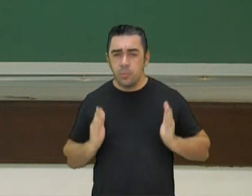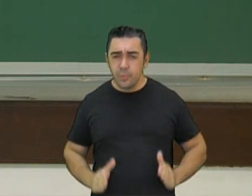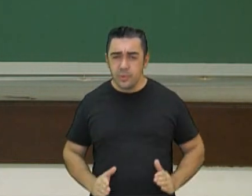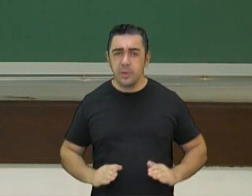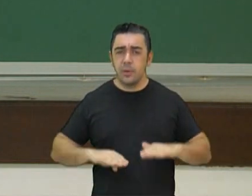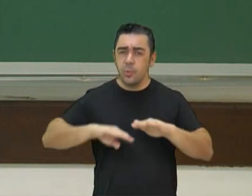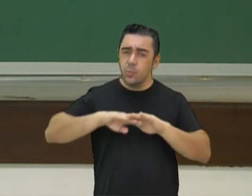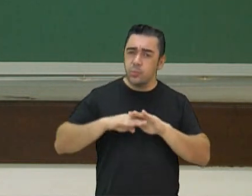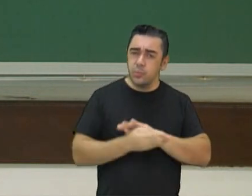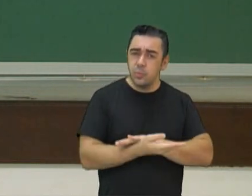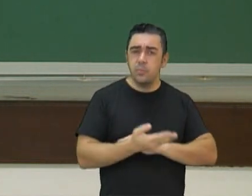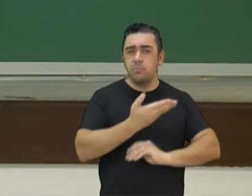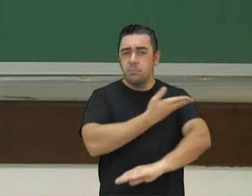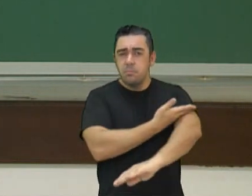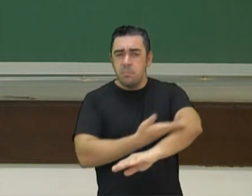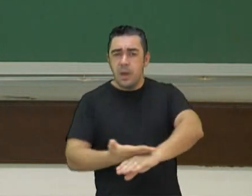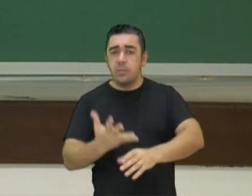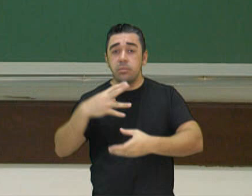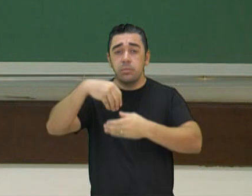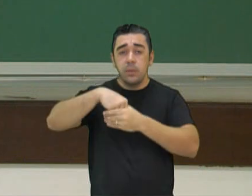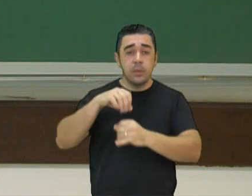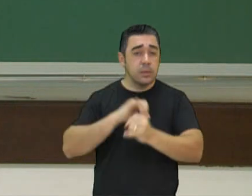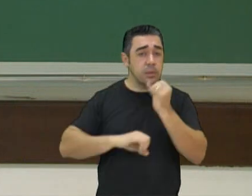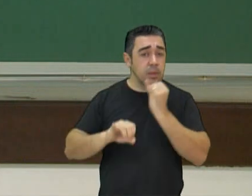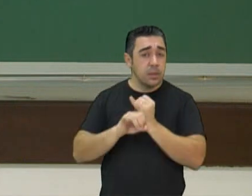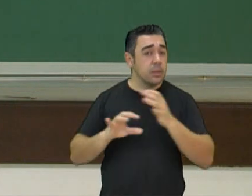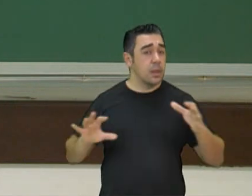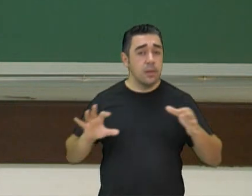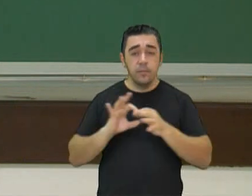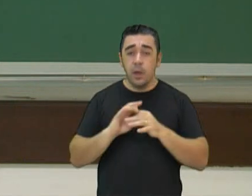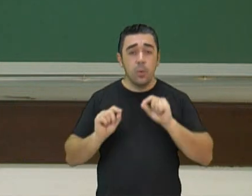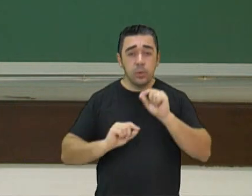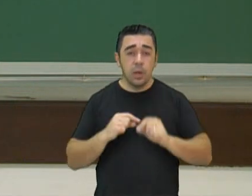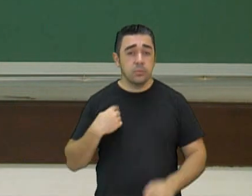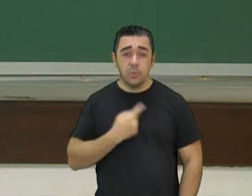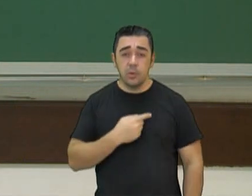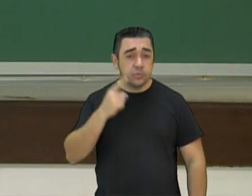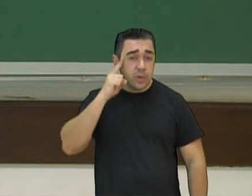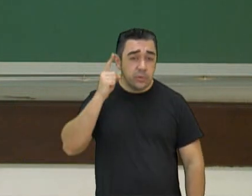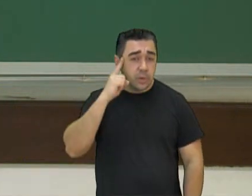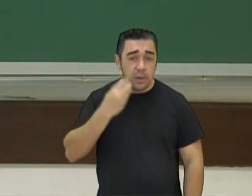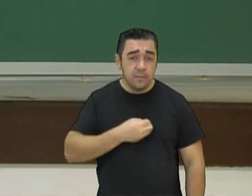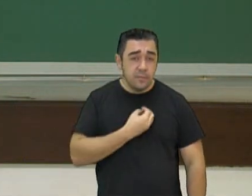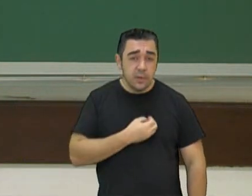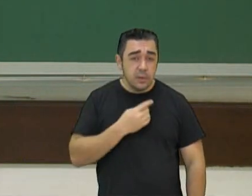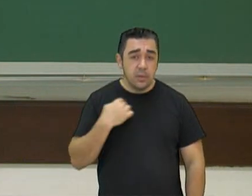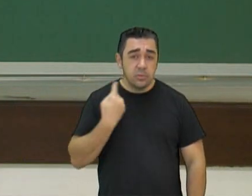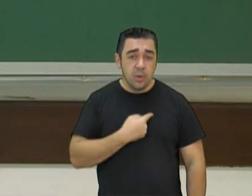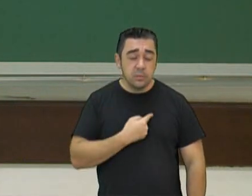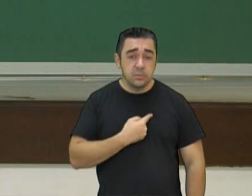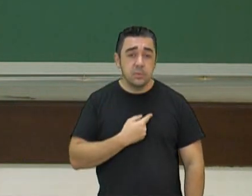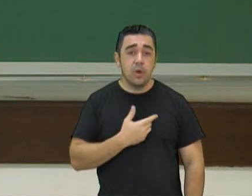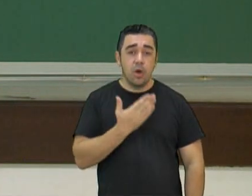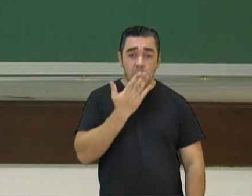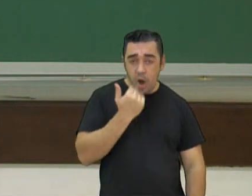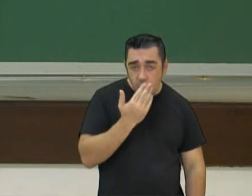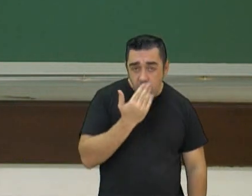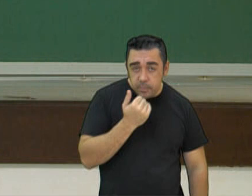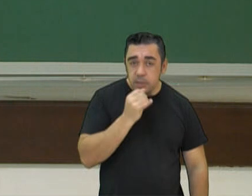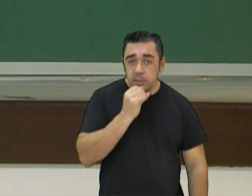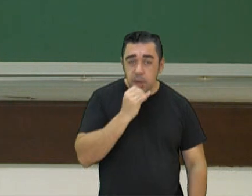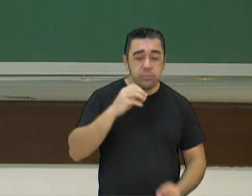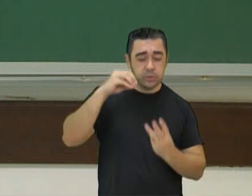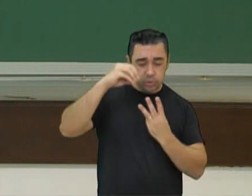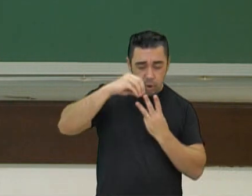temos na internet estão 100% atrelados à nossa rotina do dia a dia, né? Então, a gente come e vai falar sobre o que a